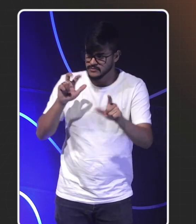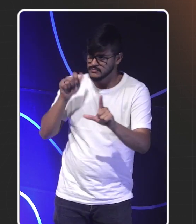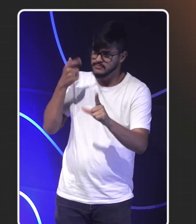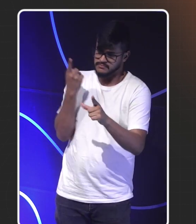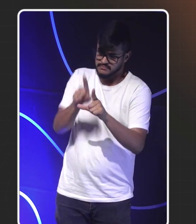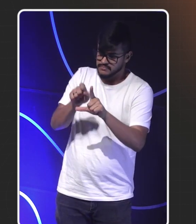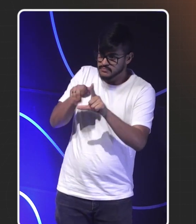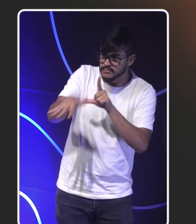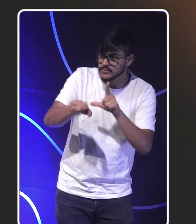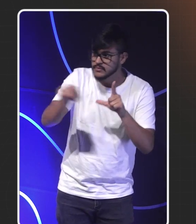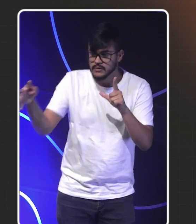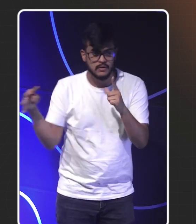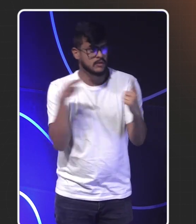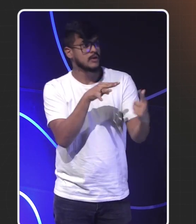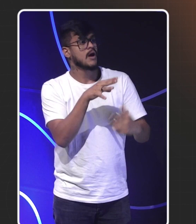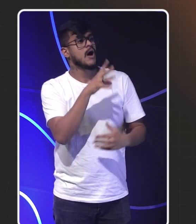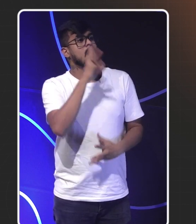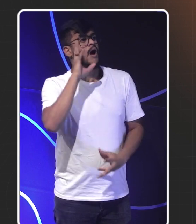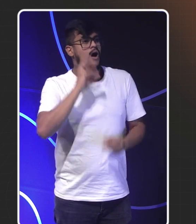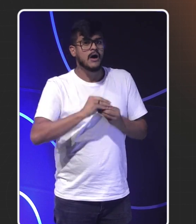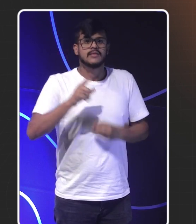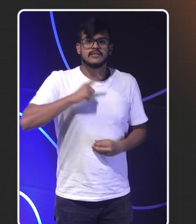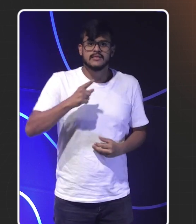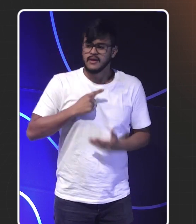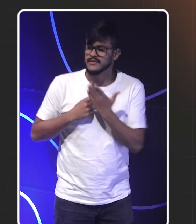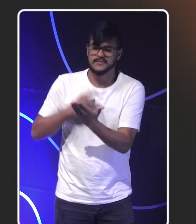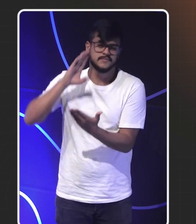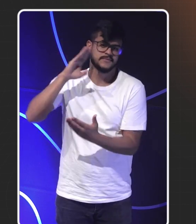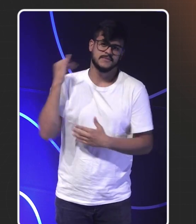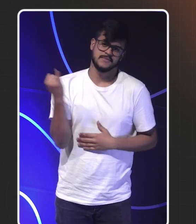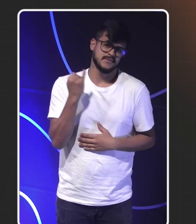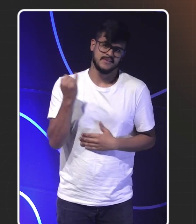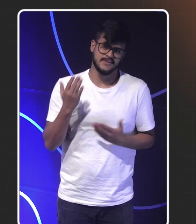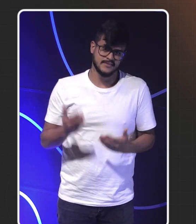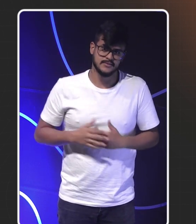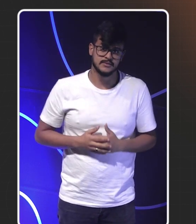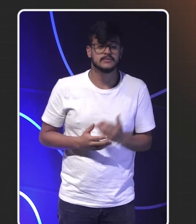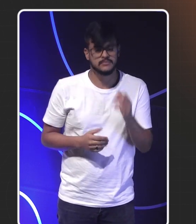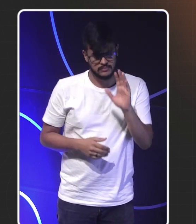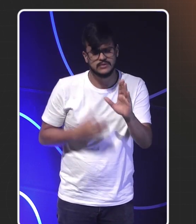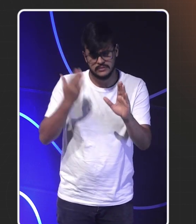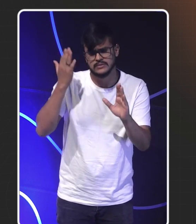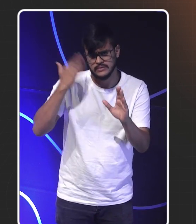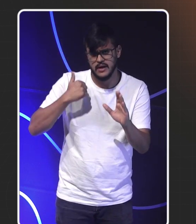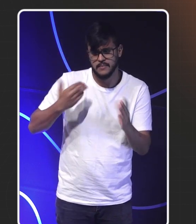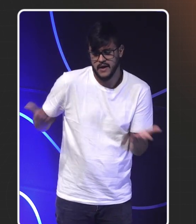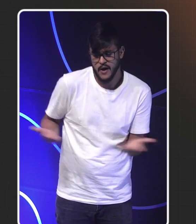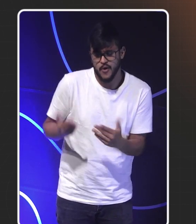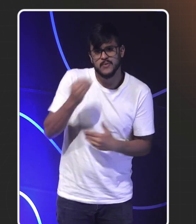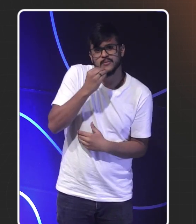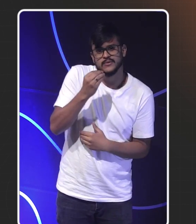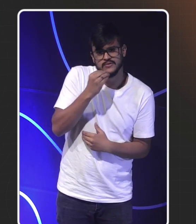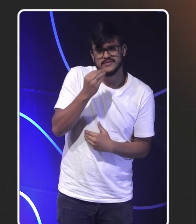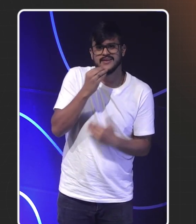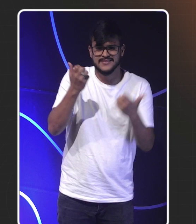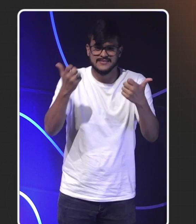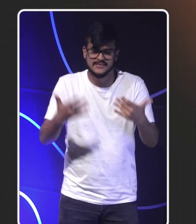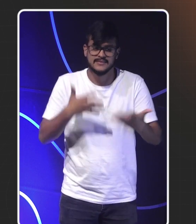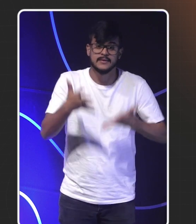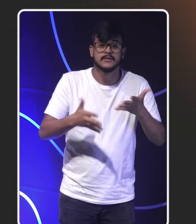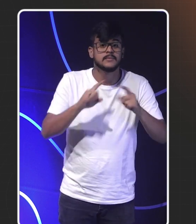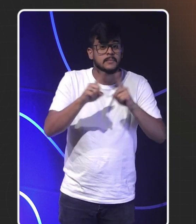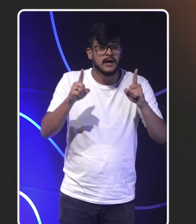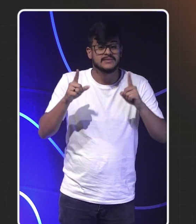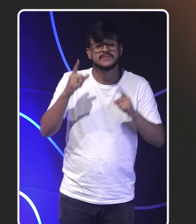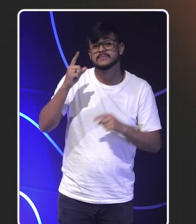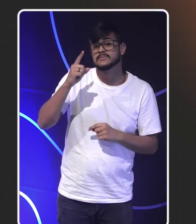E isso é muito, muito, muito potente. Mas mesmo com toda essa potência que a gente está dizendo aqui, só 2% dos criadores de conteúdo